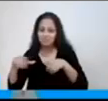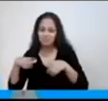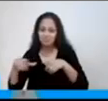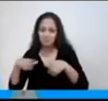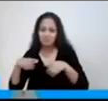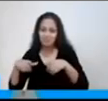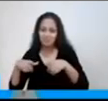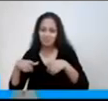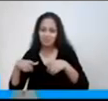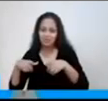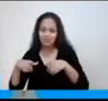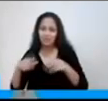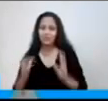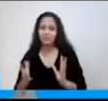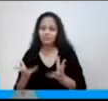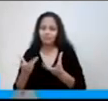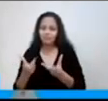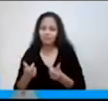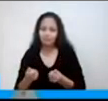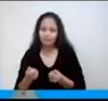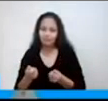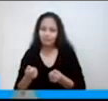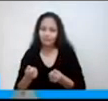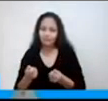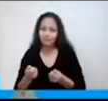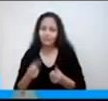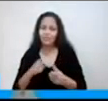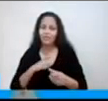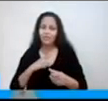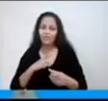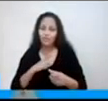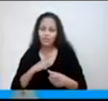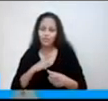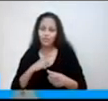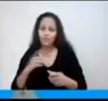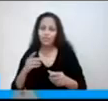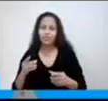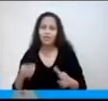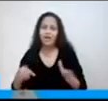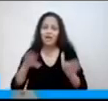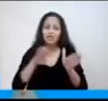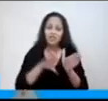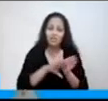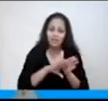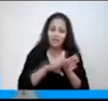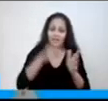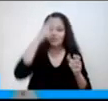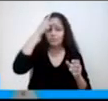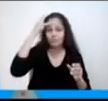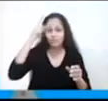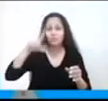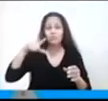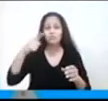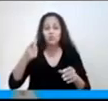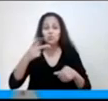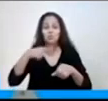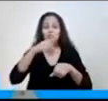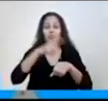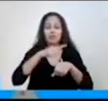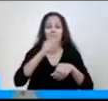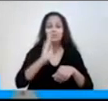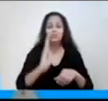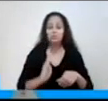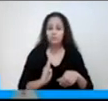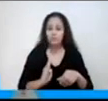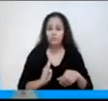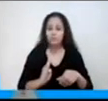mesmo processo histórico em que tinha-se a chegada de imigrantes europeus, né, no Brasil, né, chegando